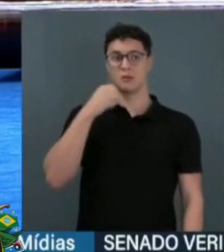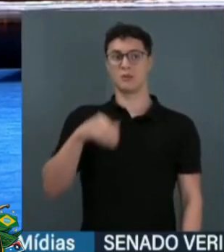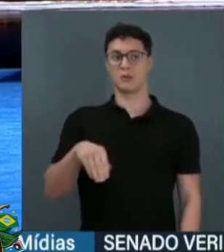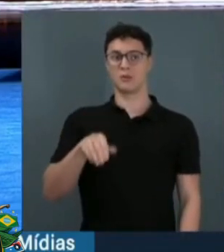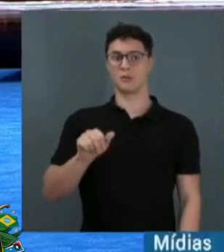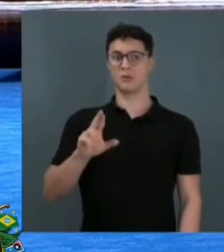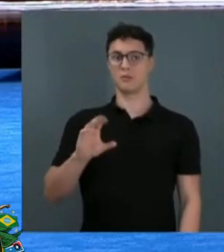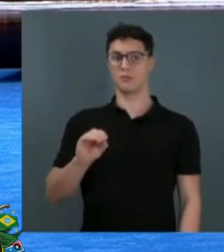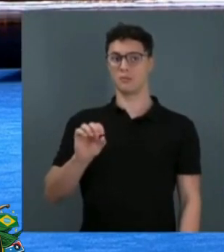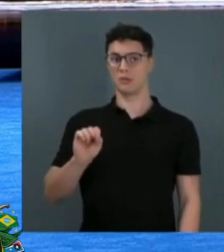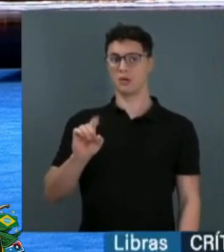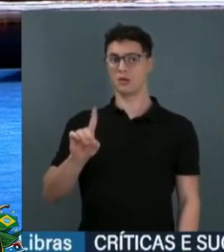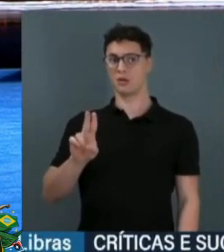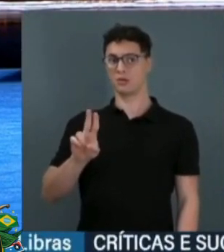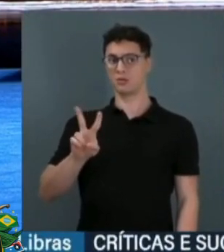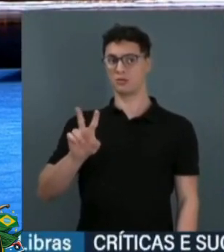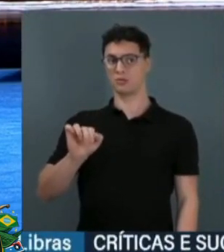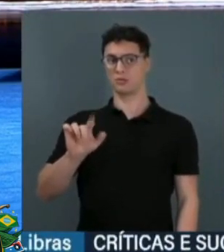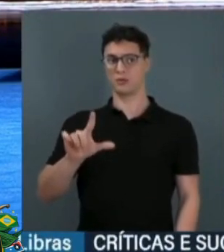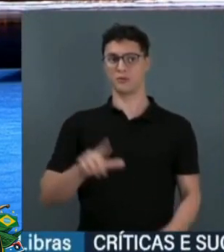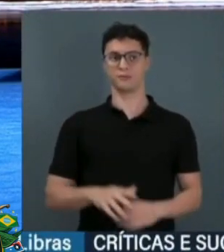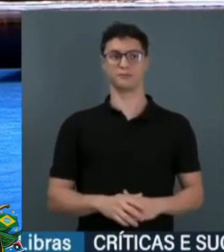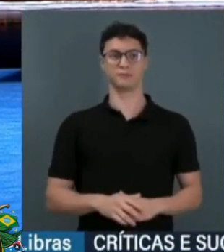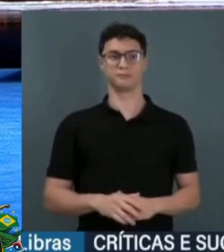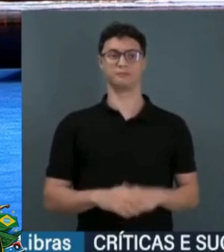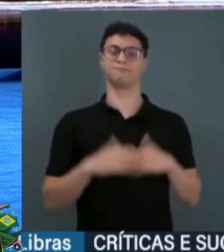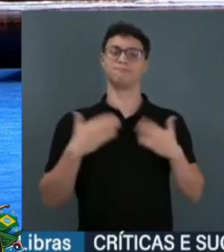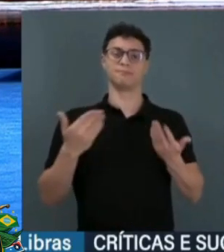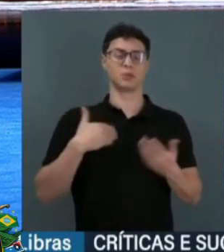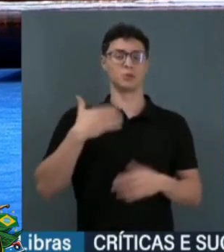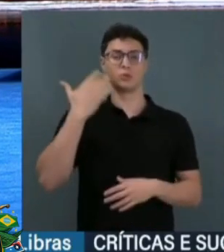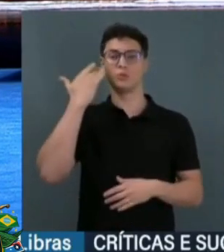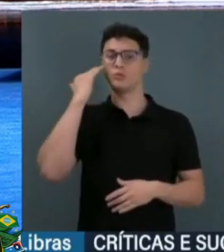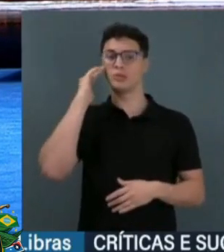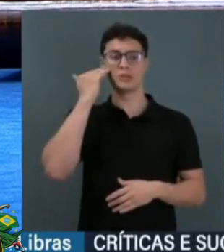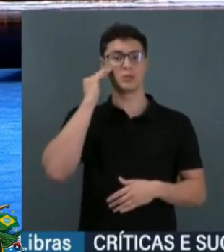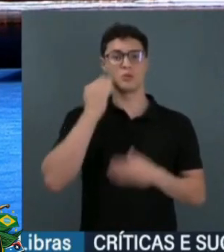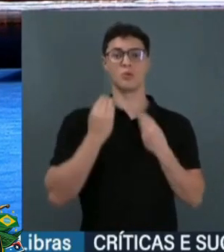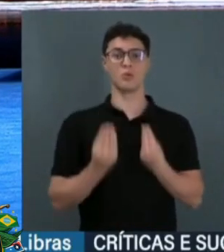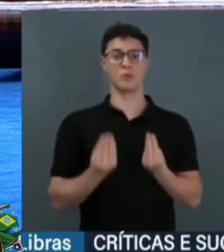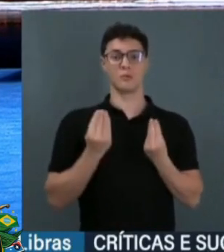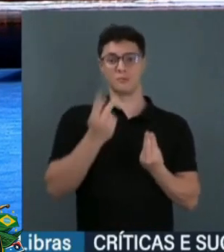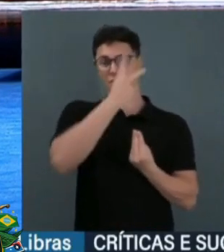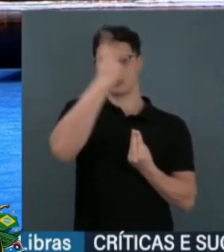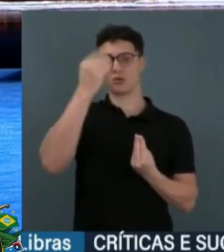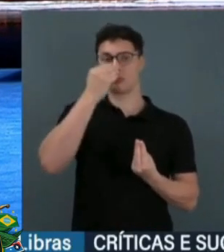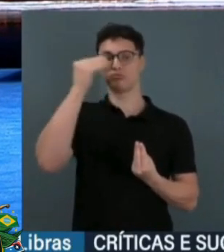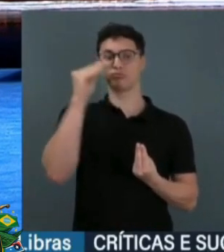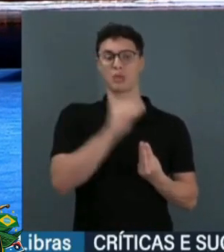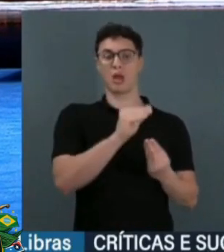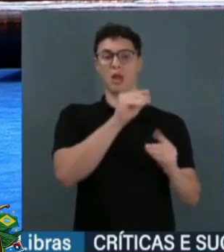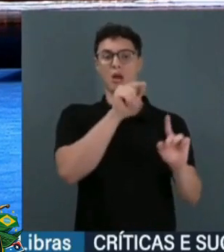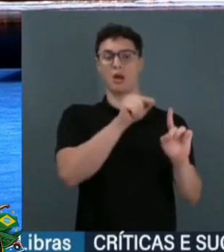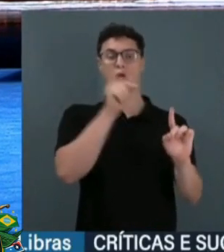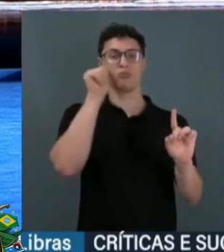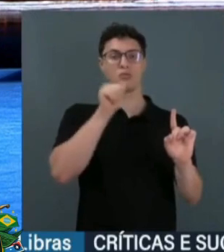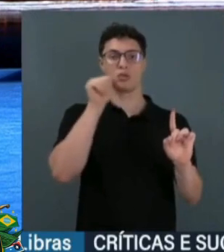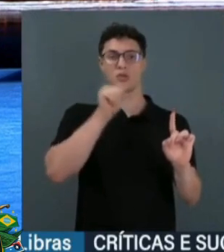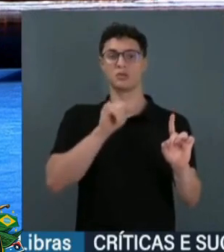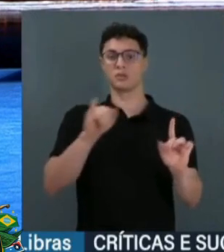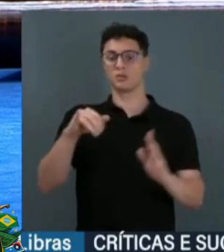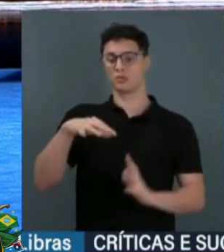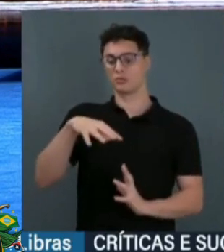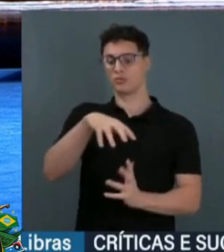Presidente, até para complementar, eu não consigo entender como alguém não respeita a mulher se o planeta